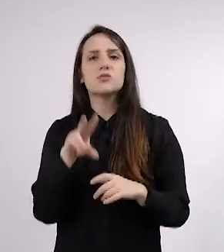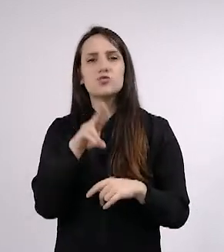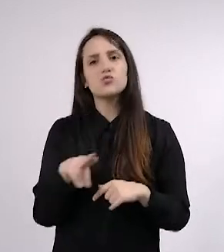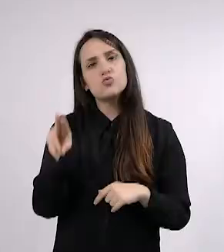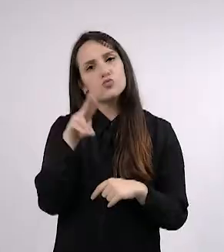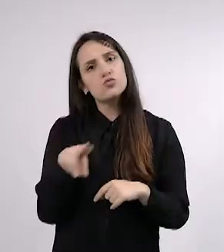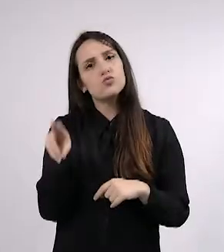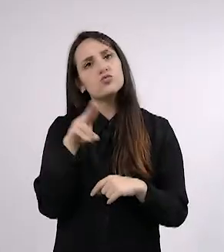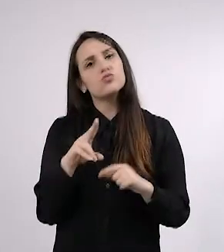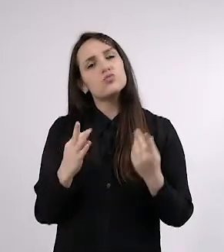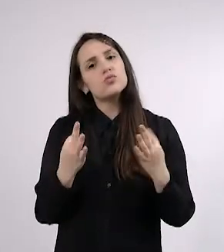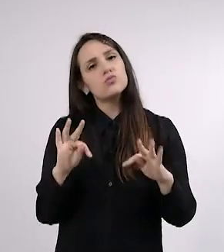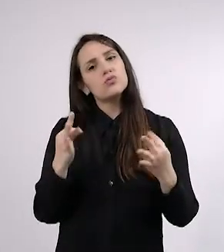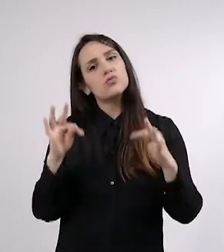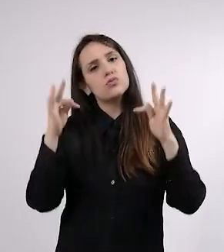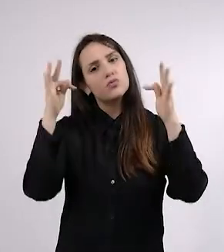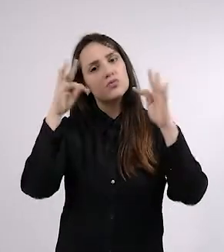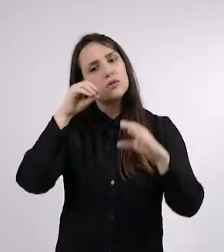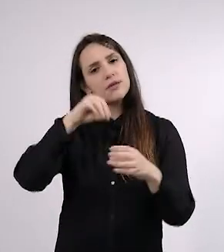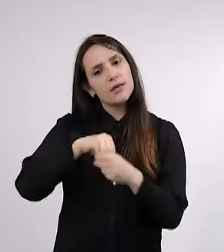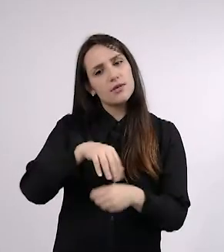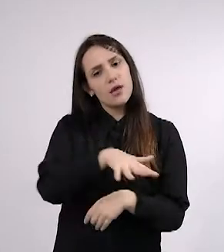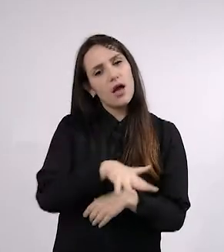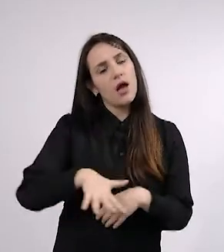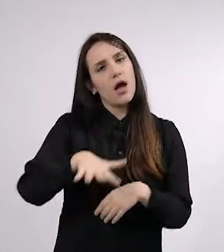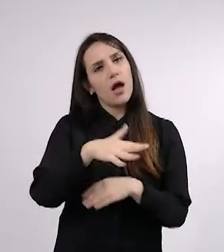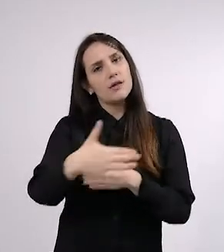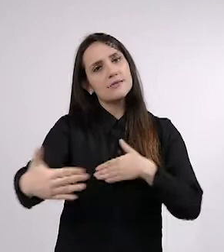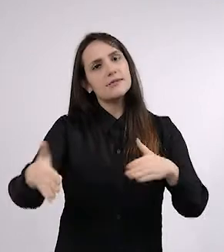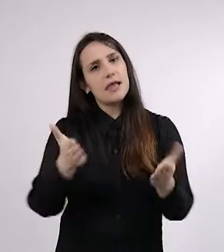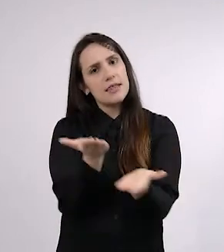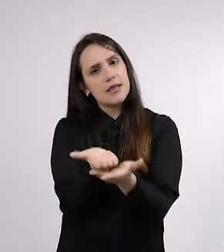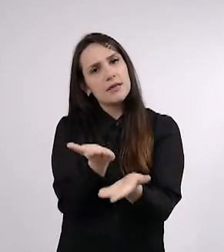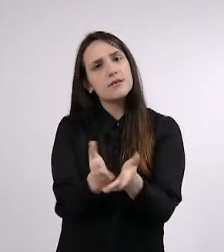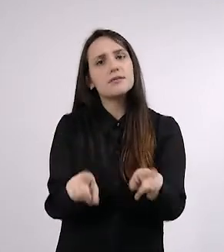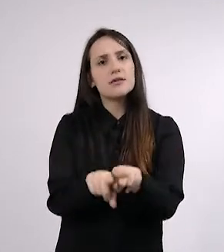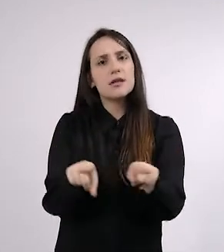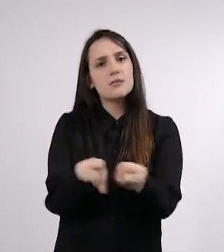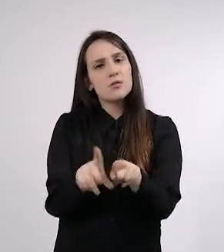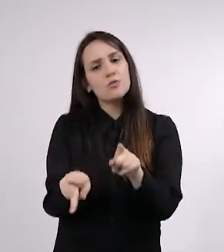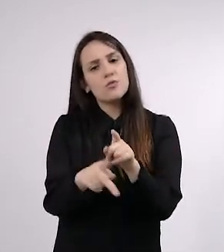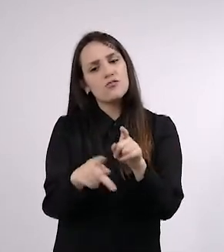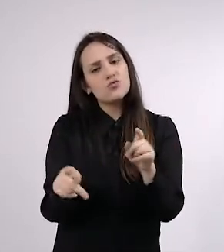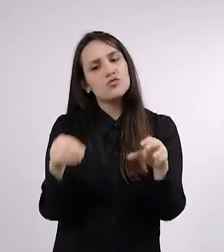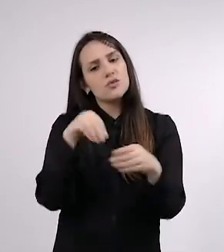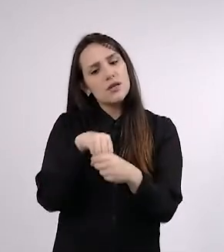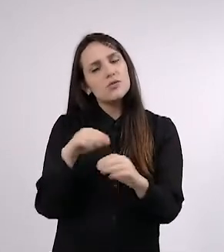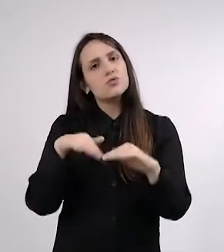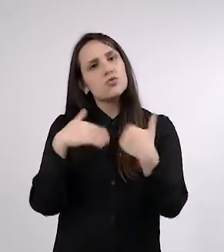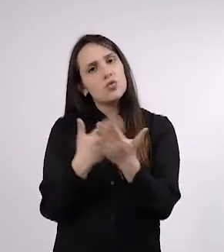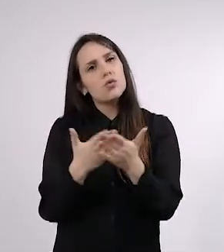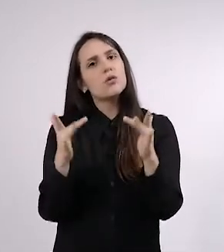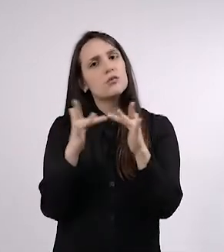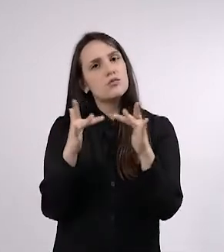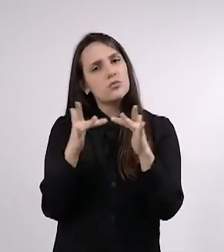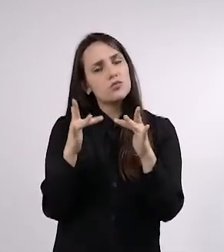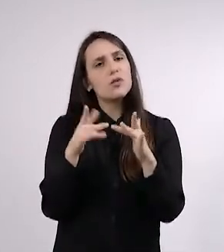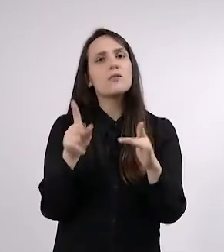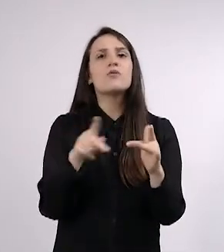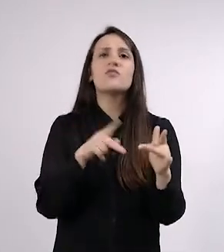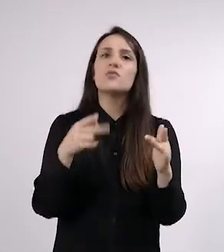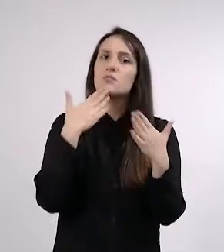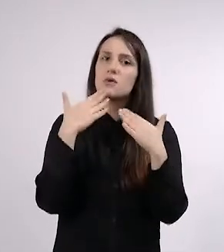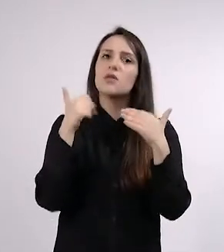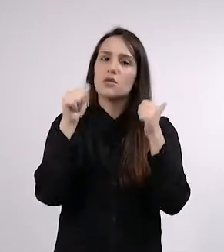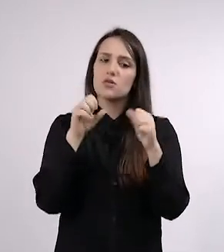da tecnologia na sala de aula, no contato do professor, da escola, na educação como se.